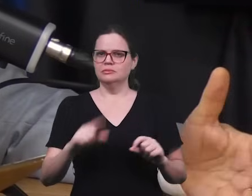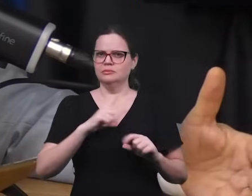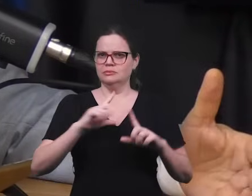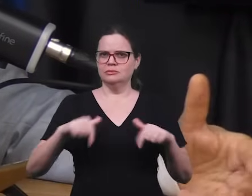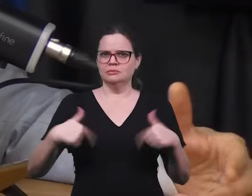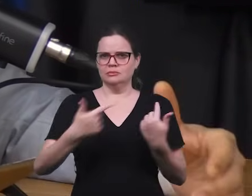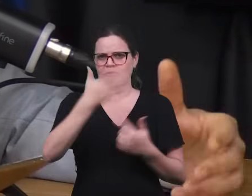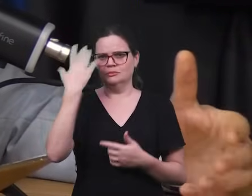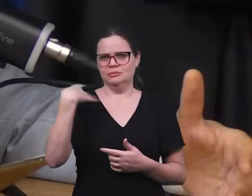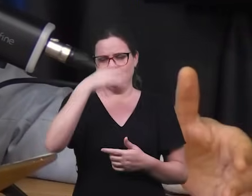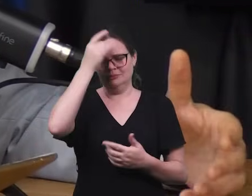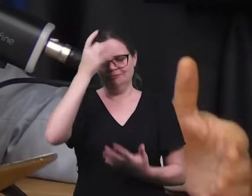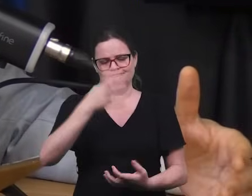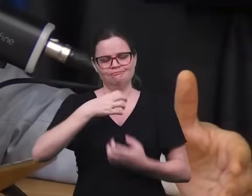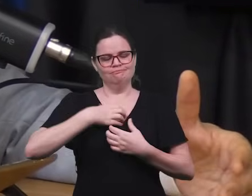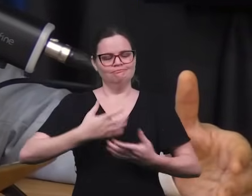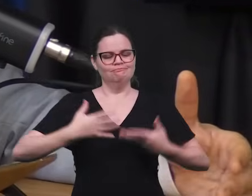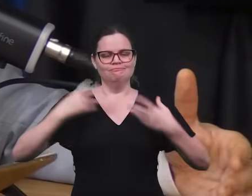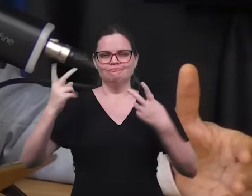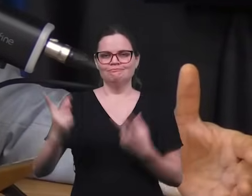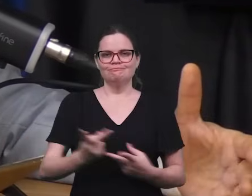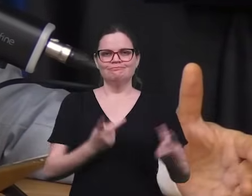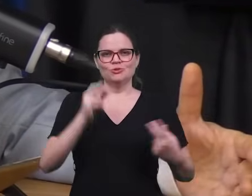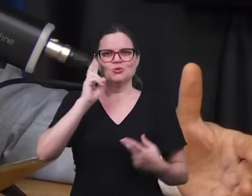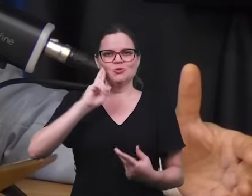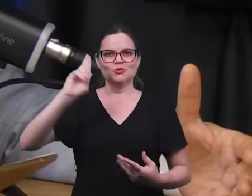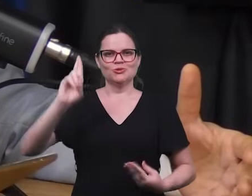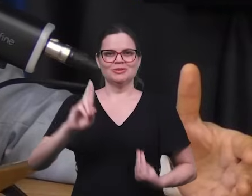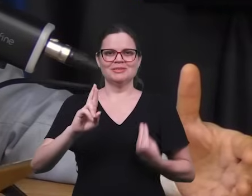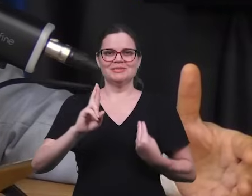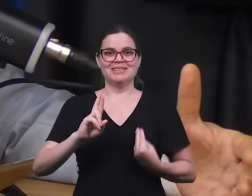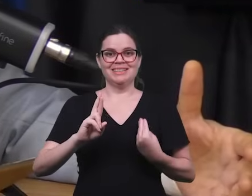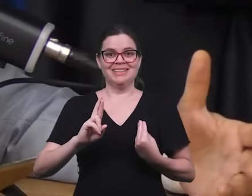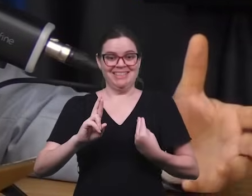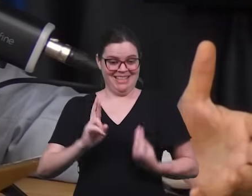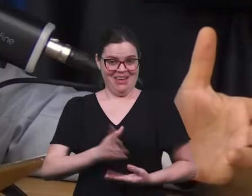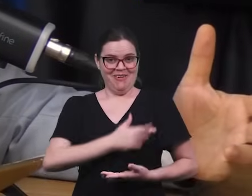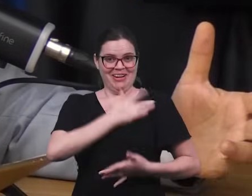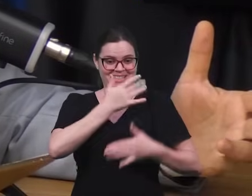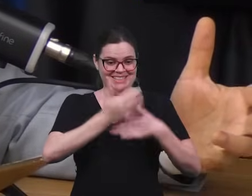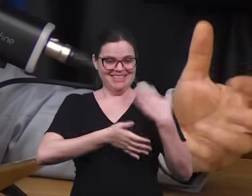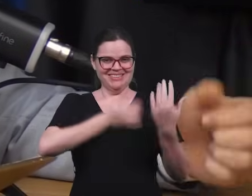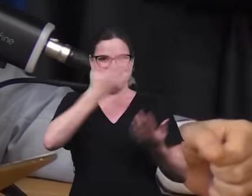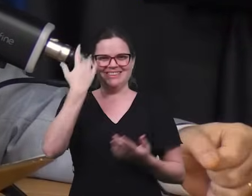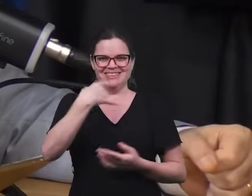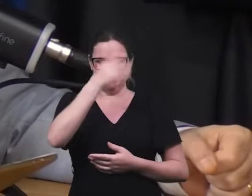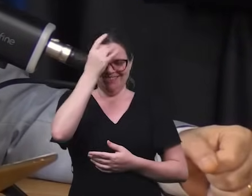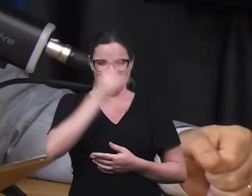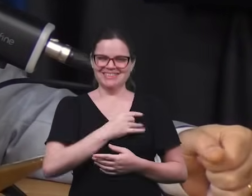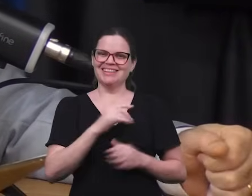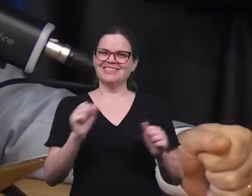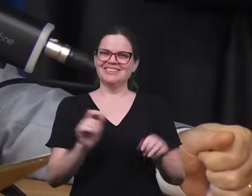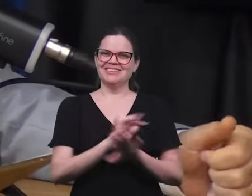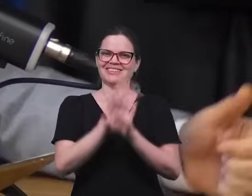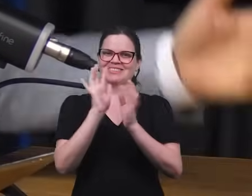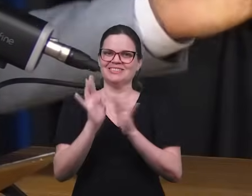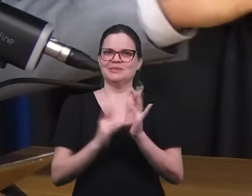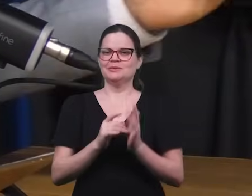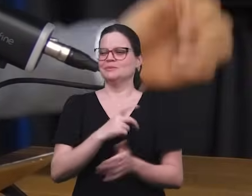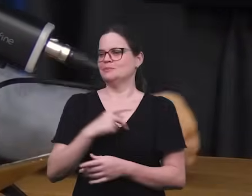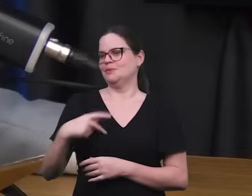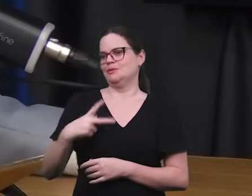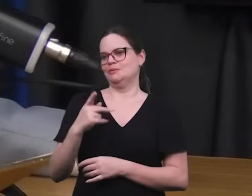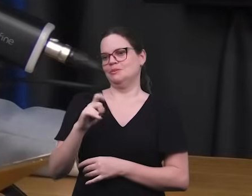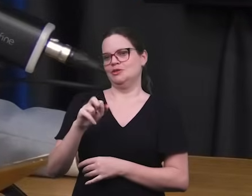uma operação do Espírito Santo, uma alegria, uma visitação, o Senhor está presente. O velo está cheio de água. O velo está cheio de água, né? Glória a Jesus.